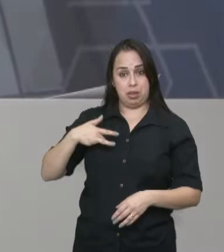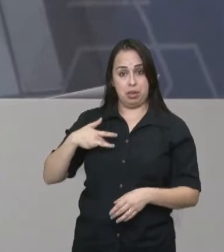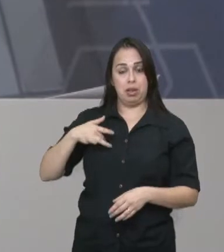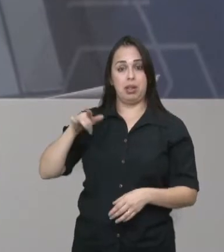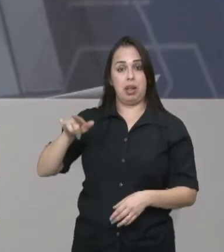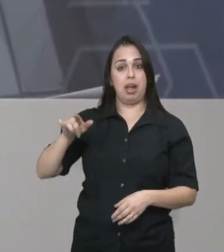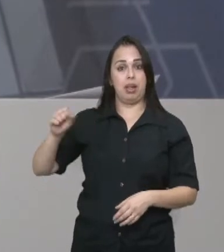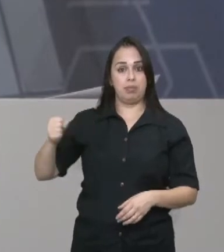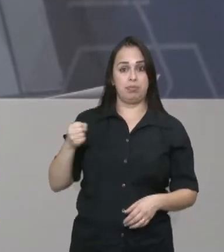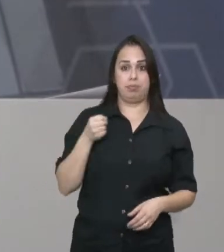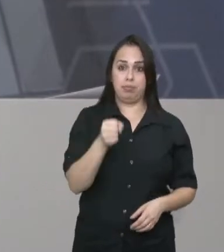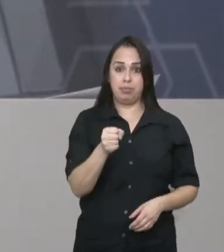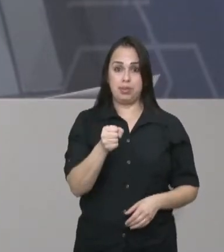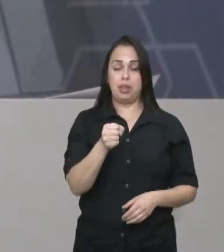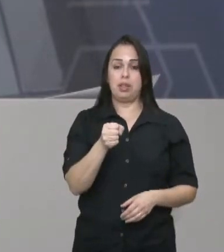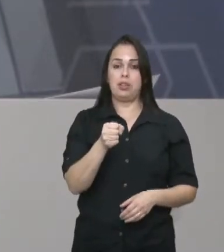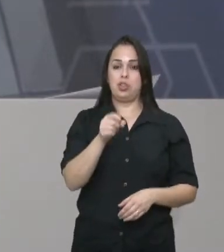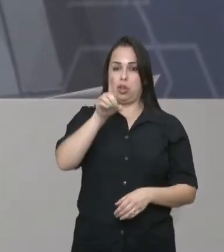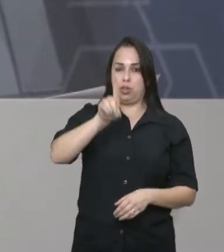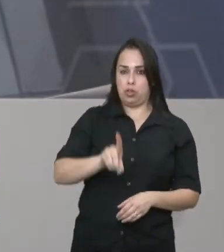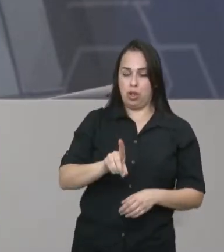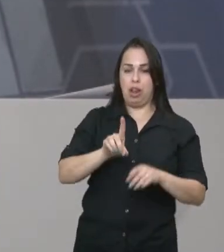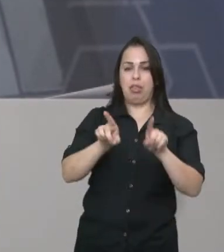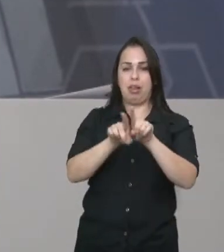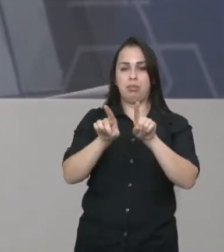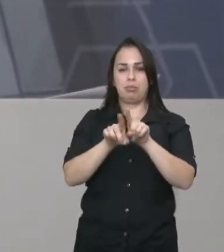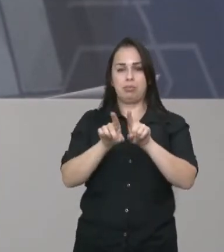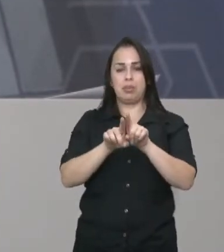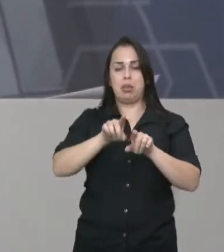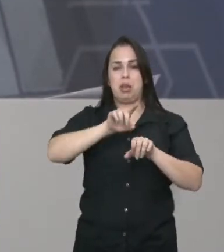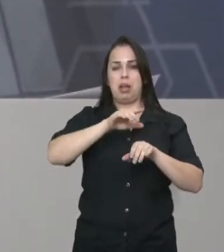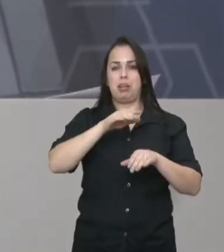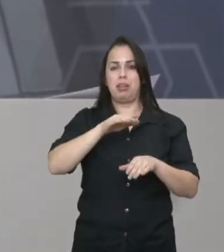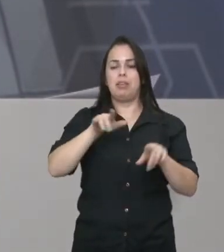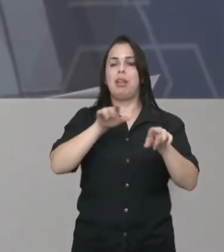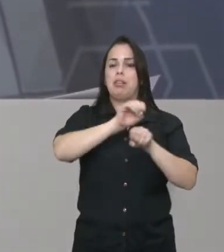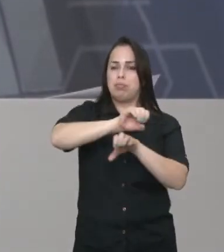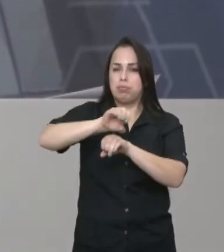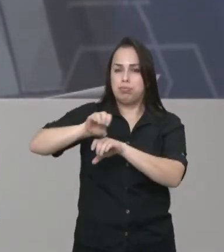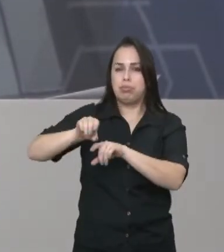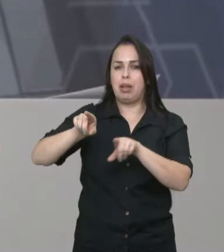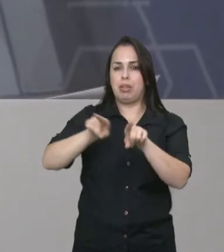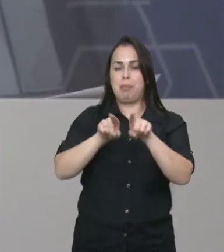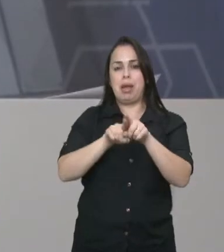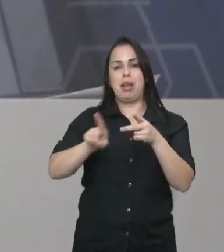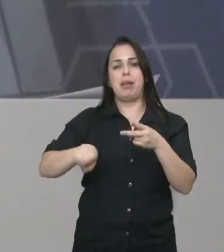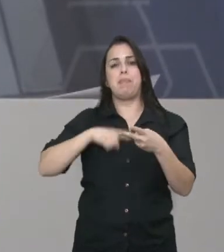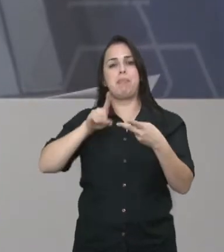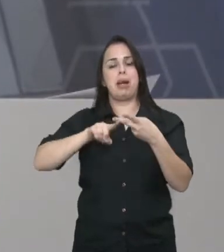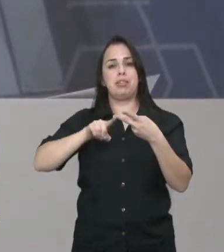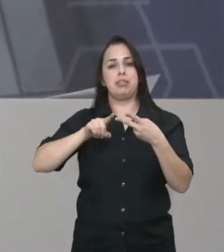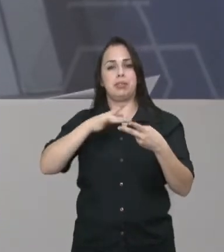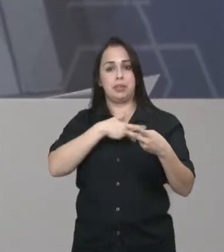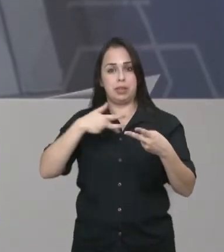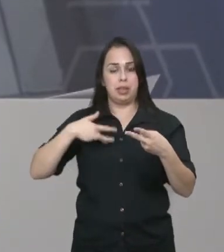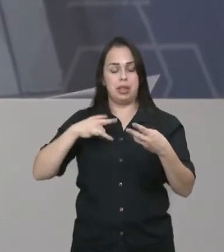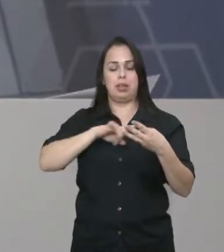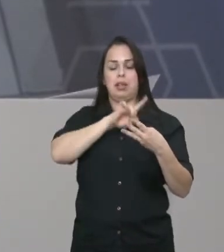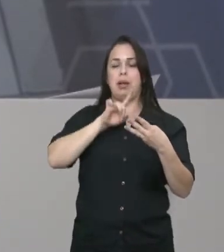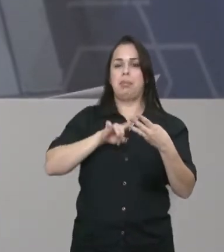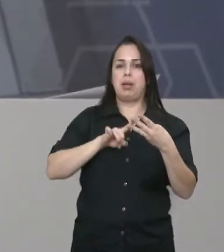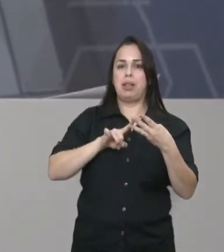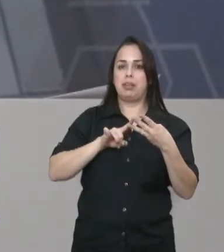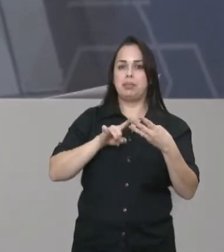também o cargo de diretora de Gestão de Educação na Saúde da Secretaria de Gestão do Trabalho